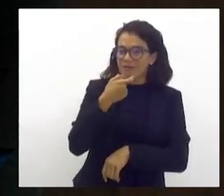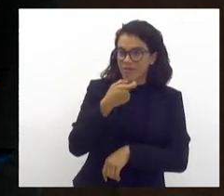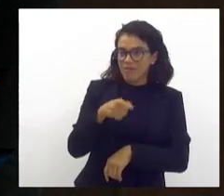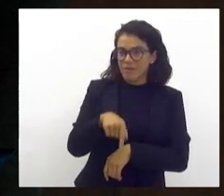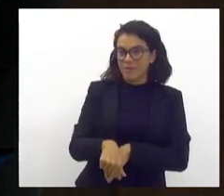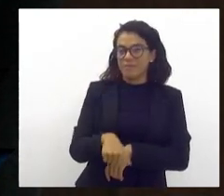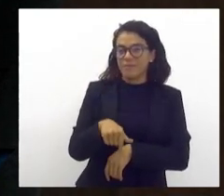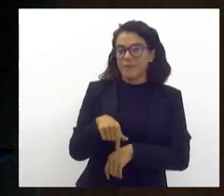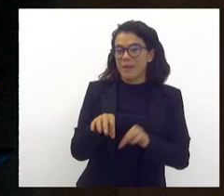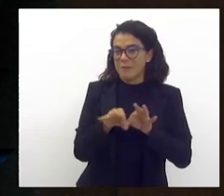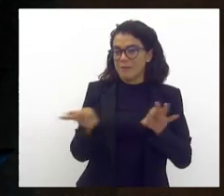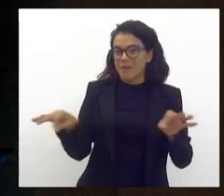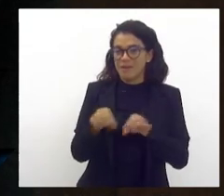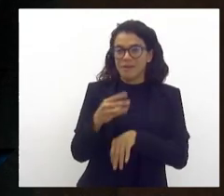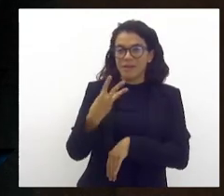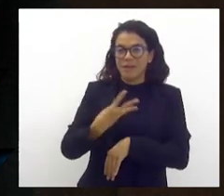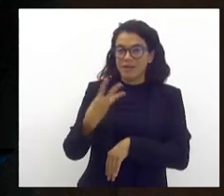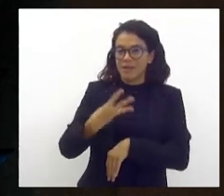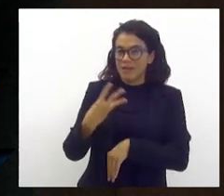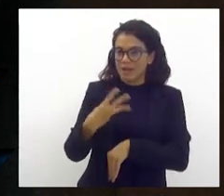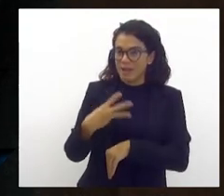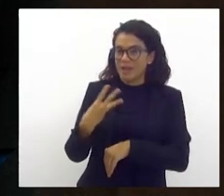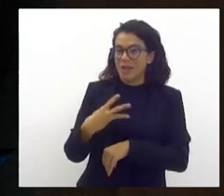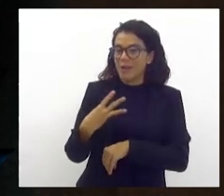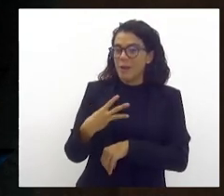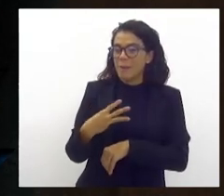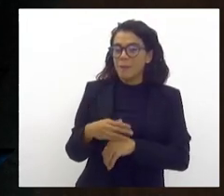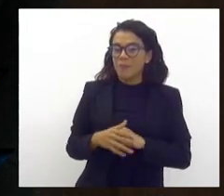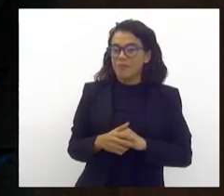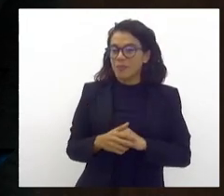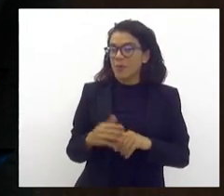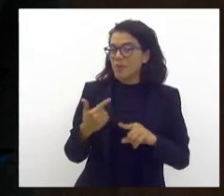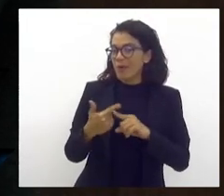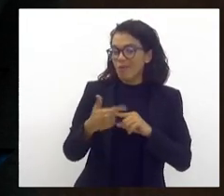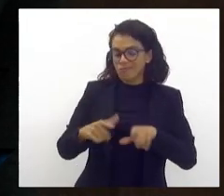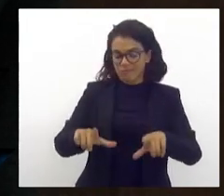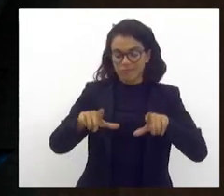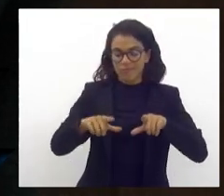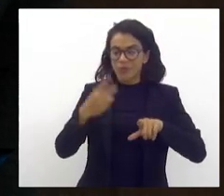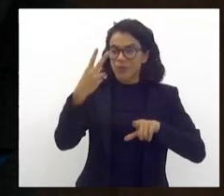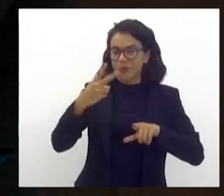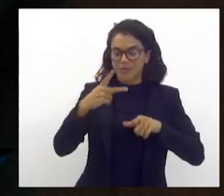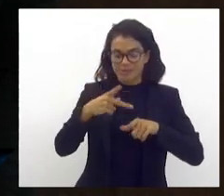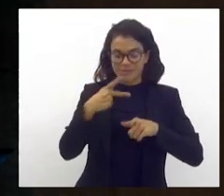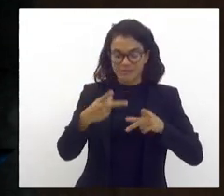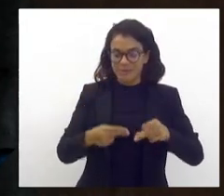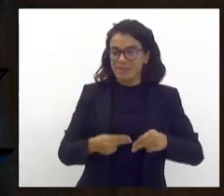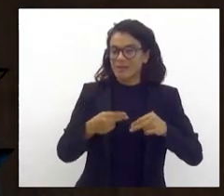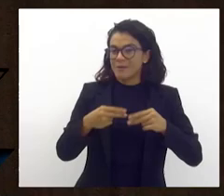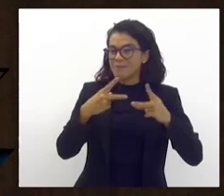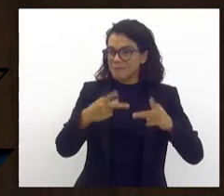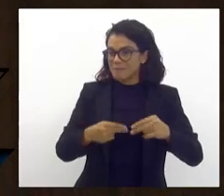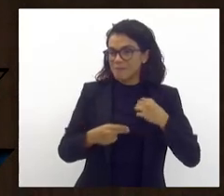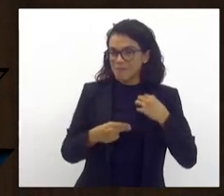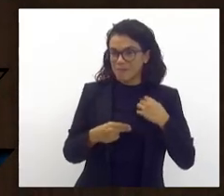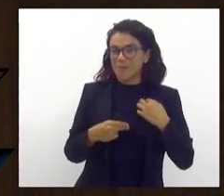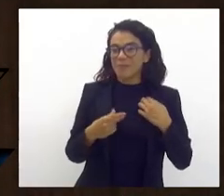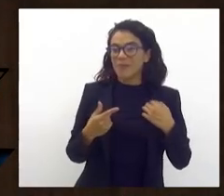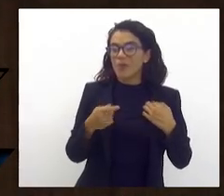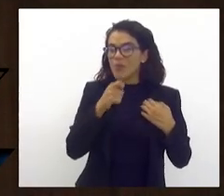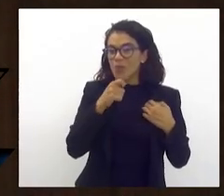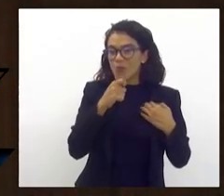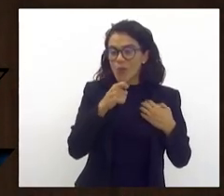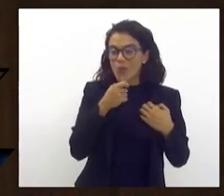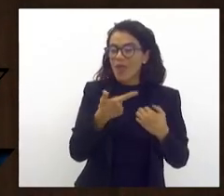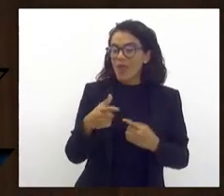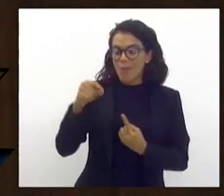3. Essa é uma escola que recebe duas gratificações que existem no estado: a de difícil acesso, quando não há